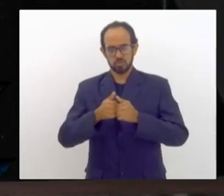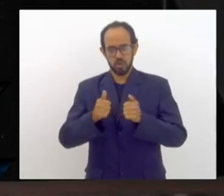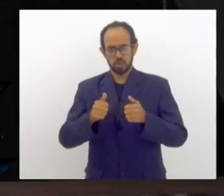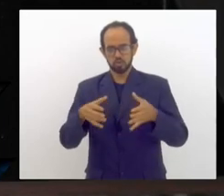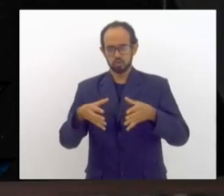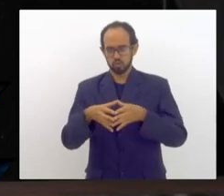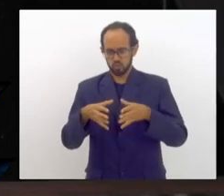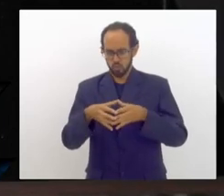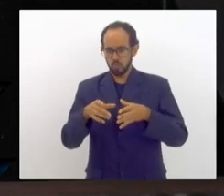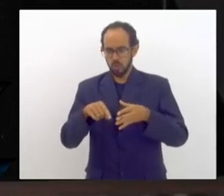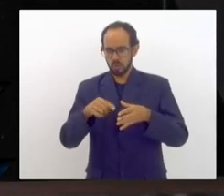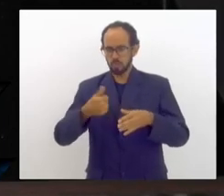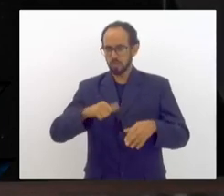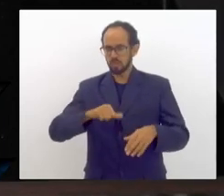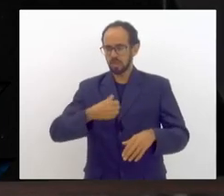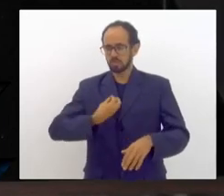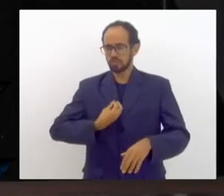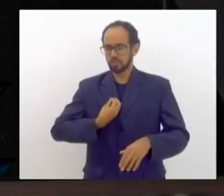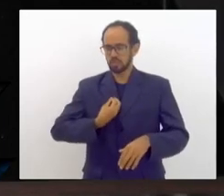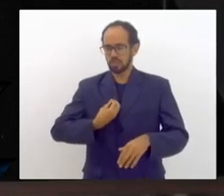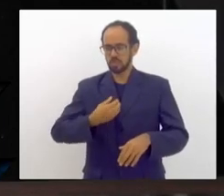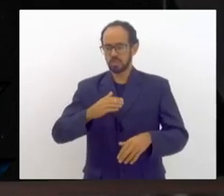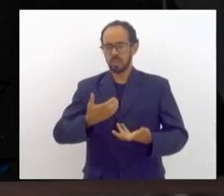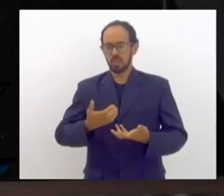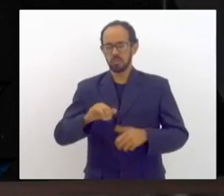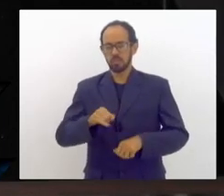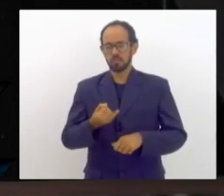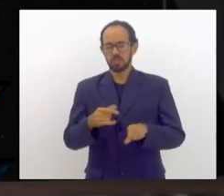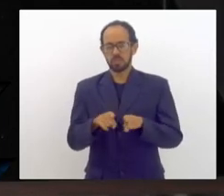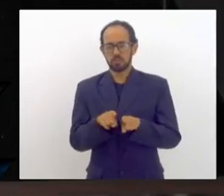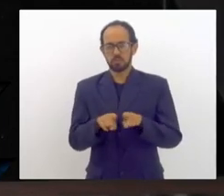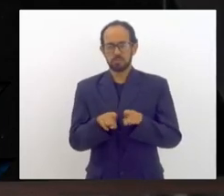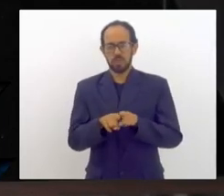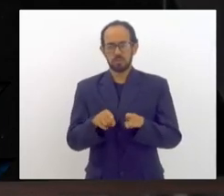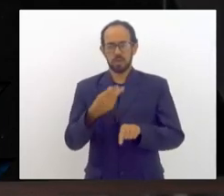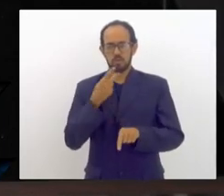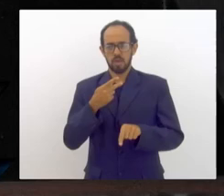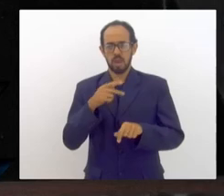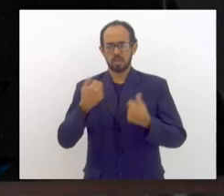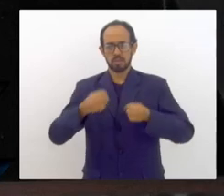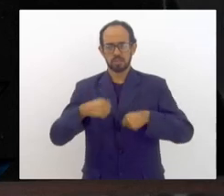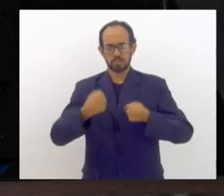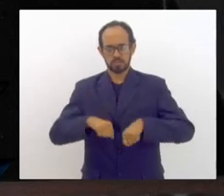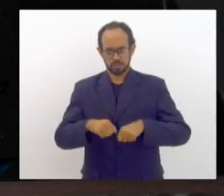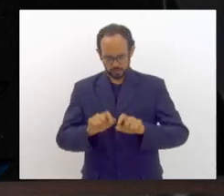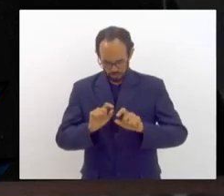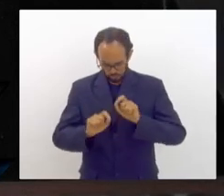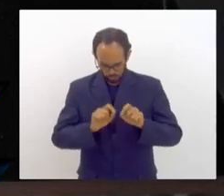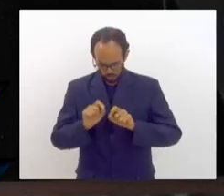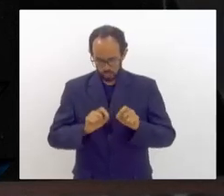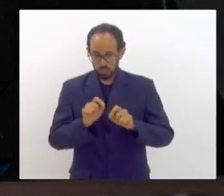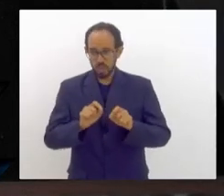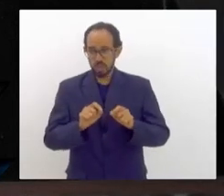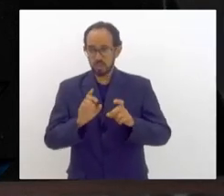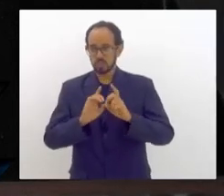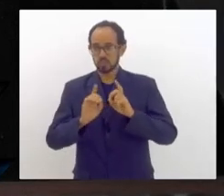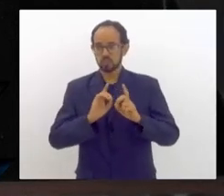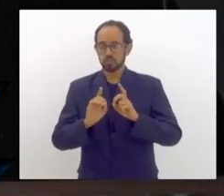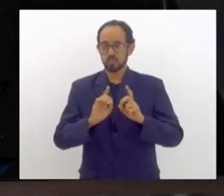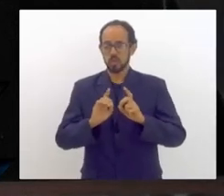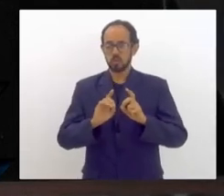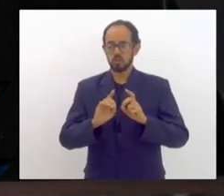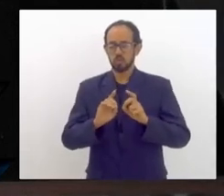E quero também aproveitar para falar, né, sobre a necessidade, sobre a discussão do jogo de